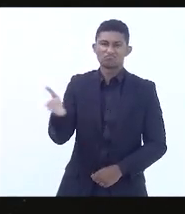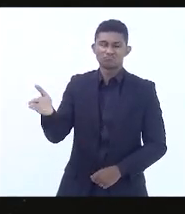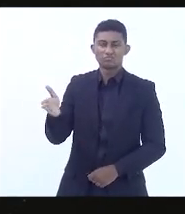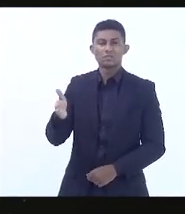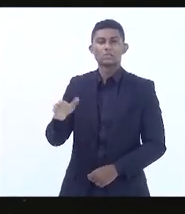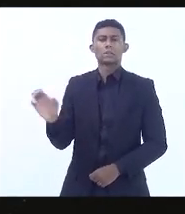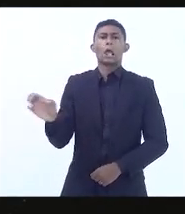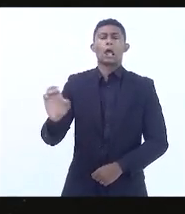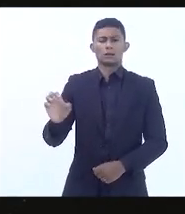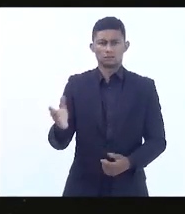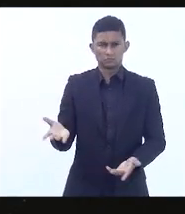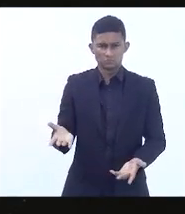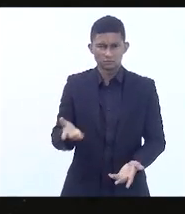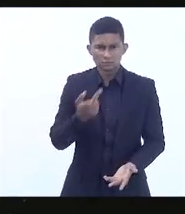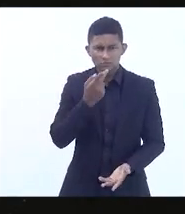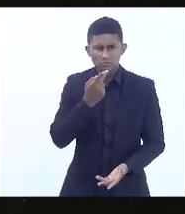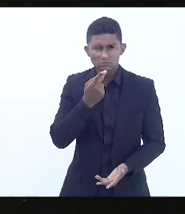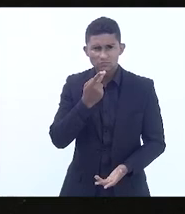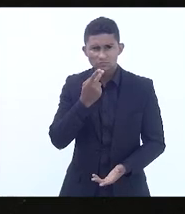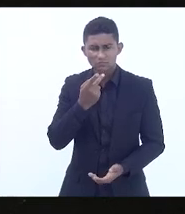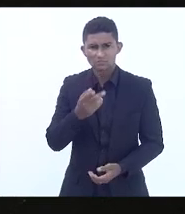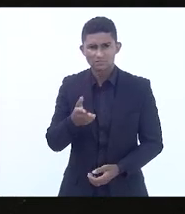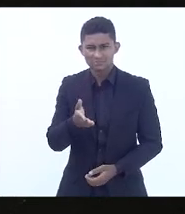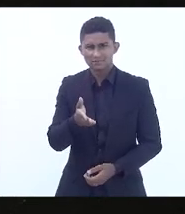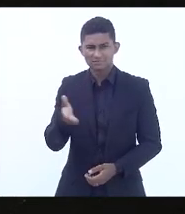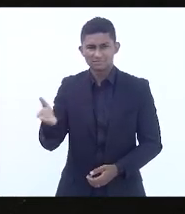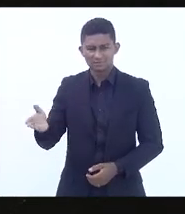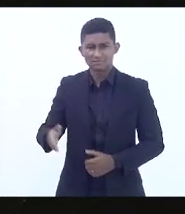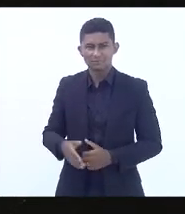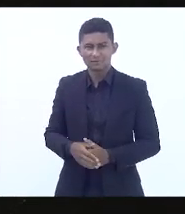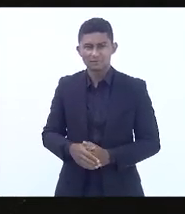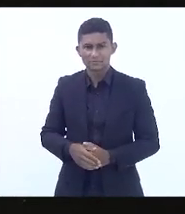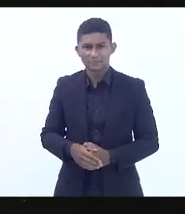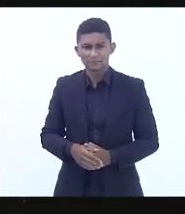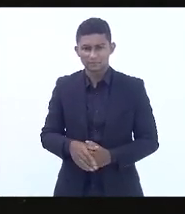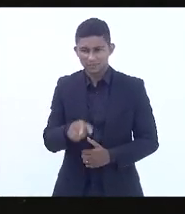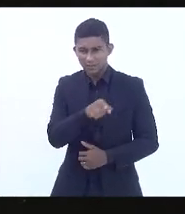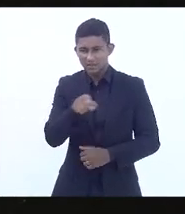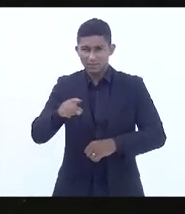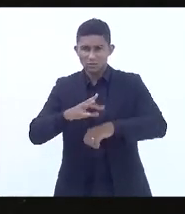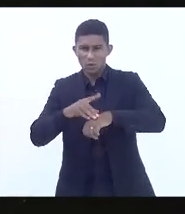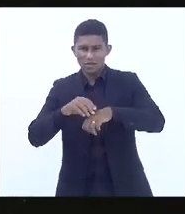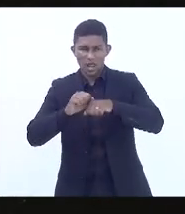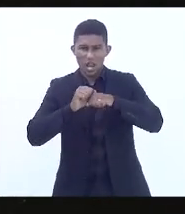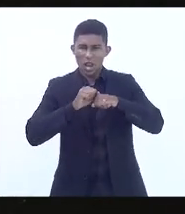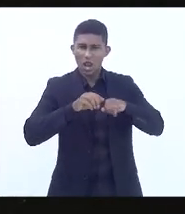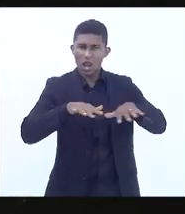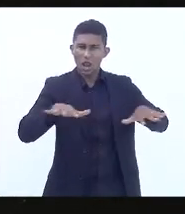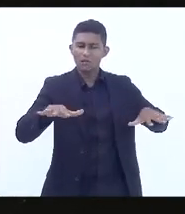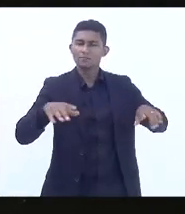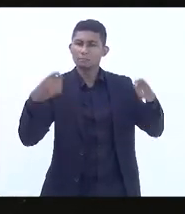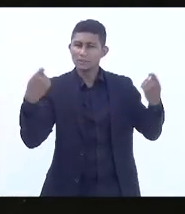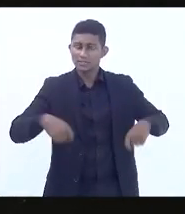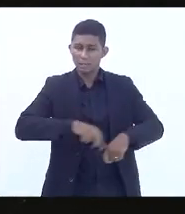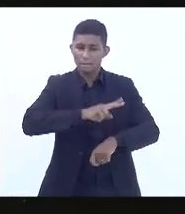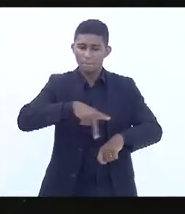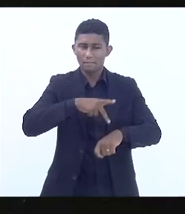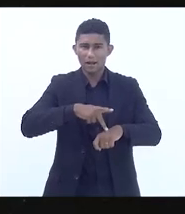gays transmite doenças e precisa ser expulso do nosso país.